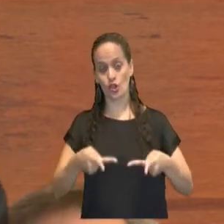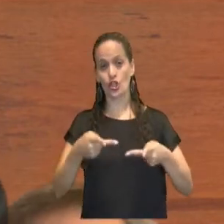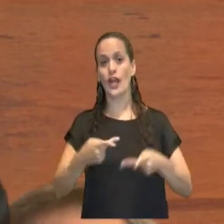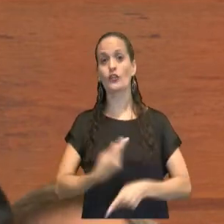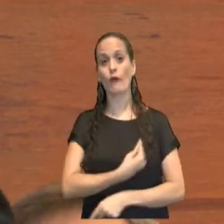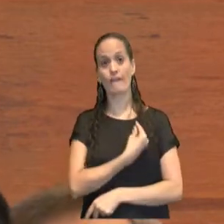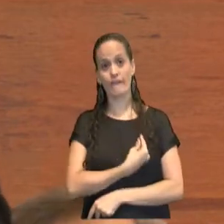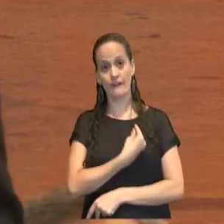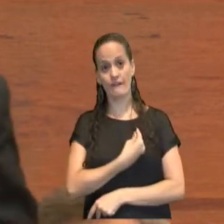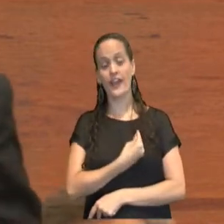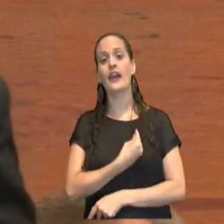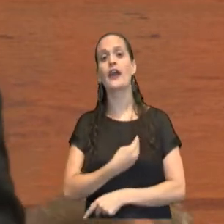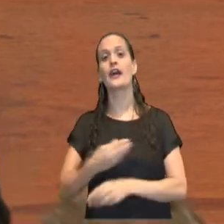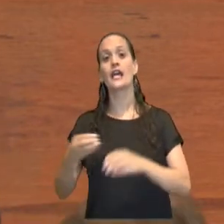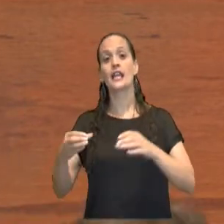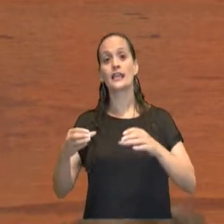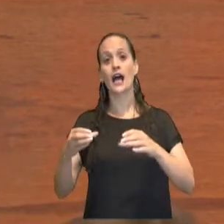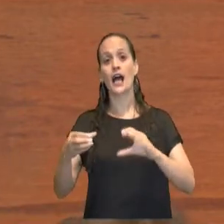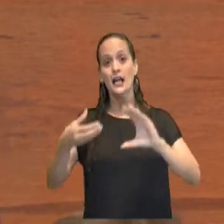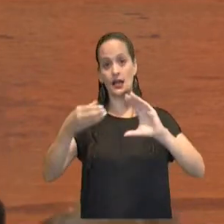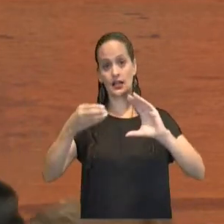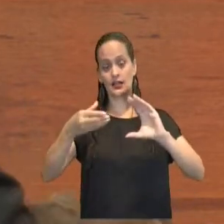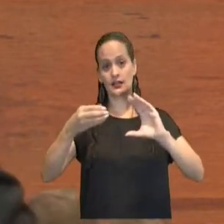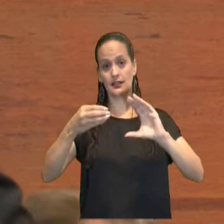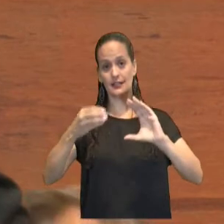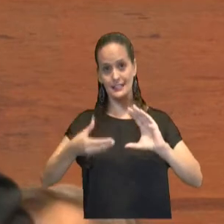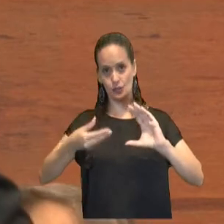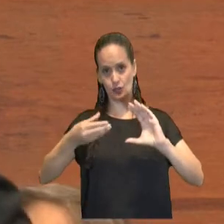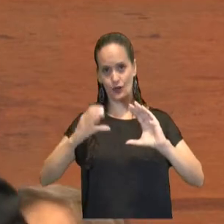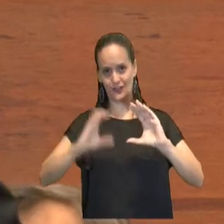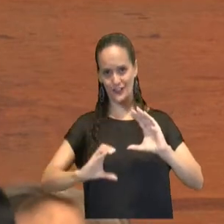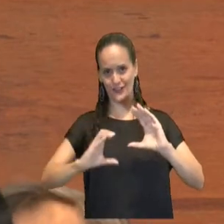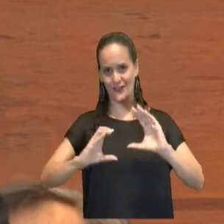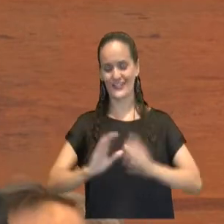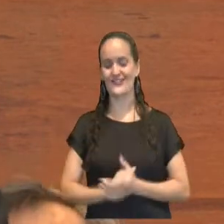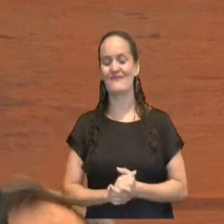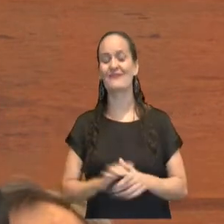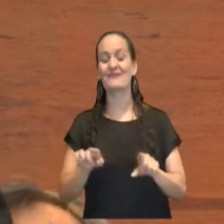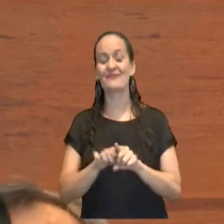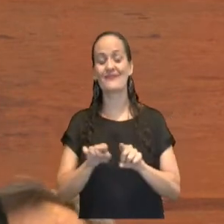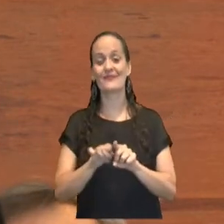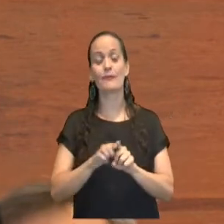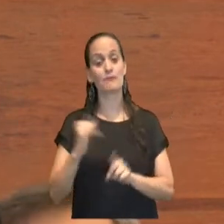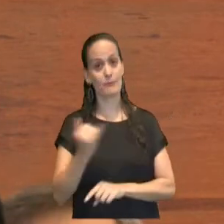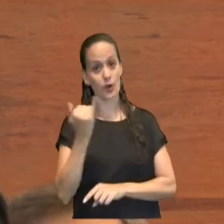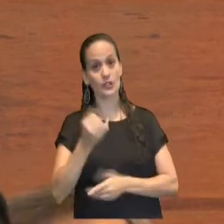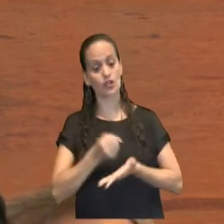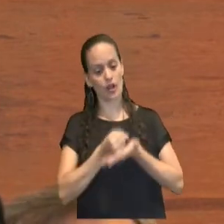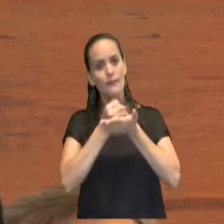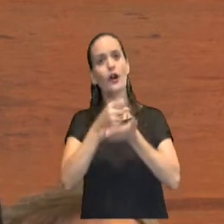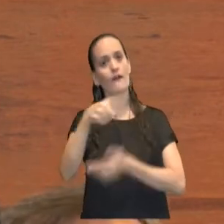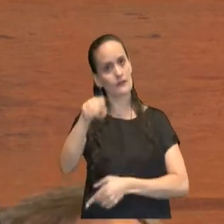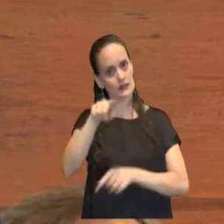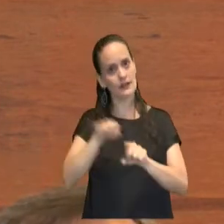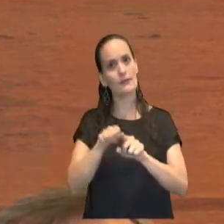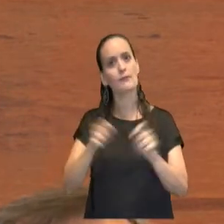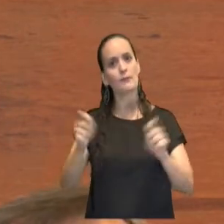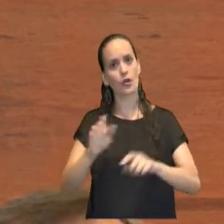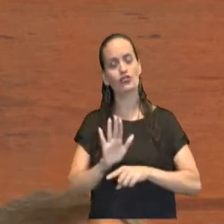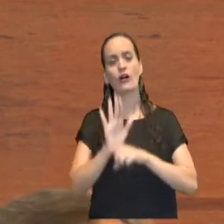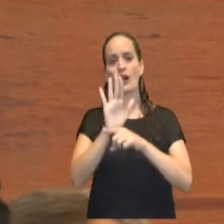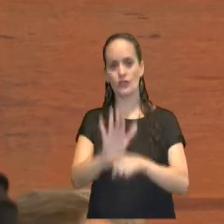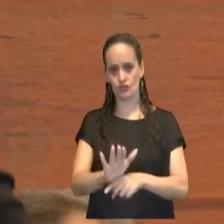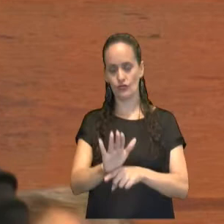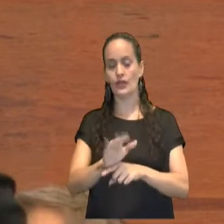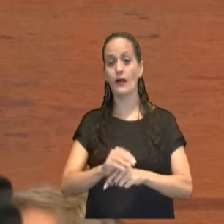nossa igreja está se mobilizando para ajudar, para apoiar, e é algo muito bom, você precisa também apoiar.